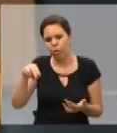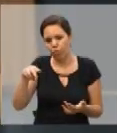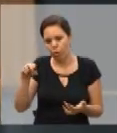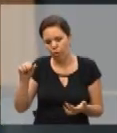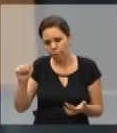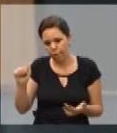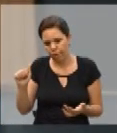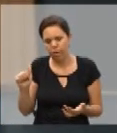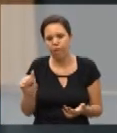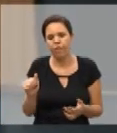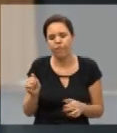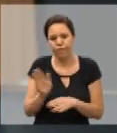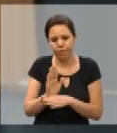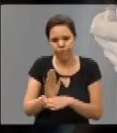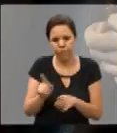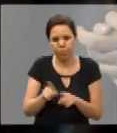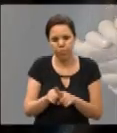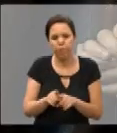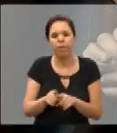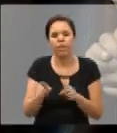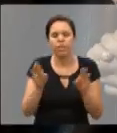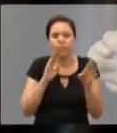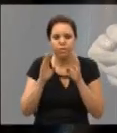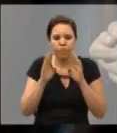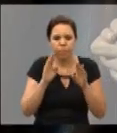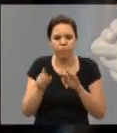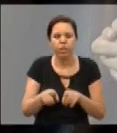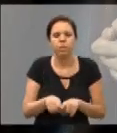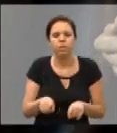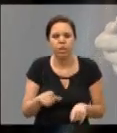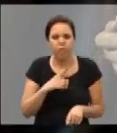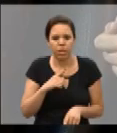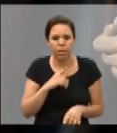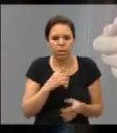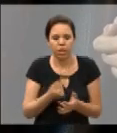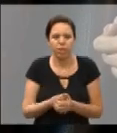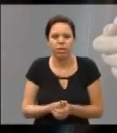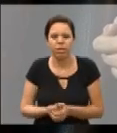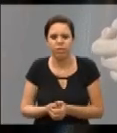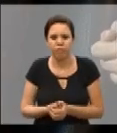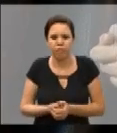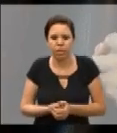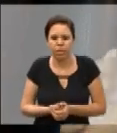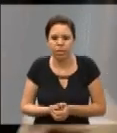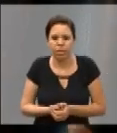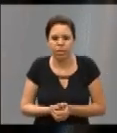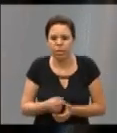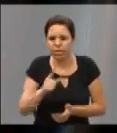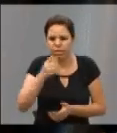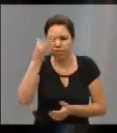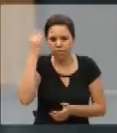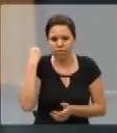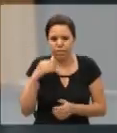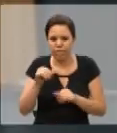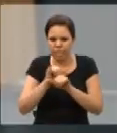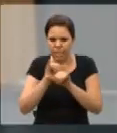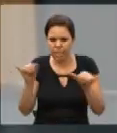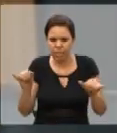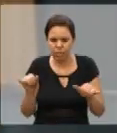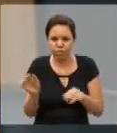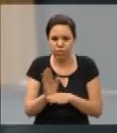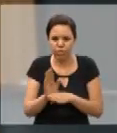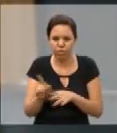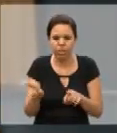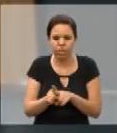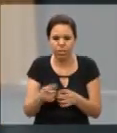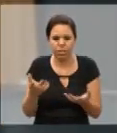32 Pomona, e no próprio Facebook também tem a página do 32 Pomona, né? Só pra gente não esquecer da divulgação do filme,